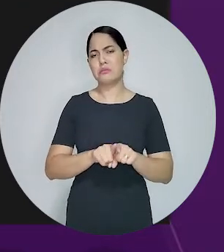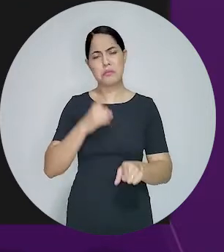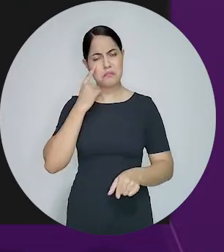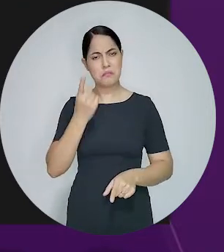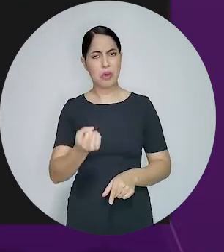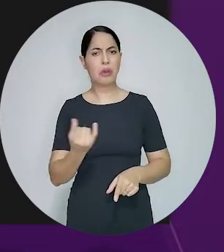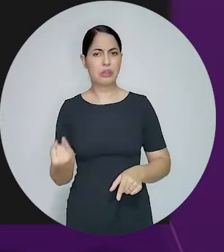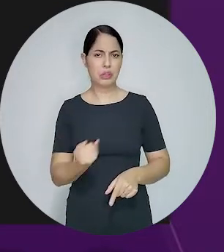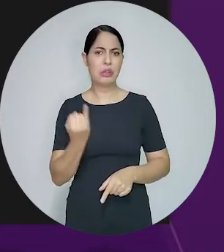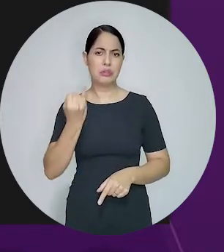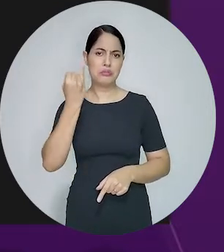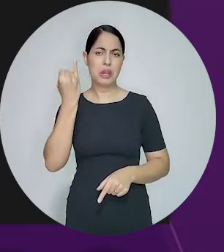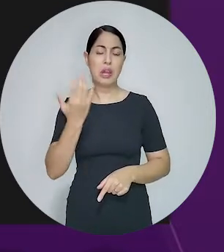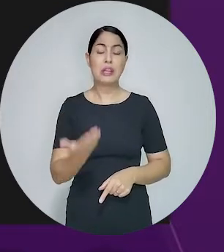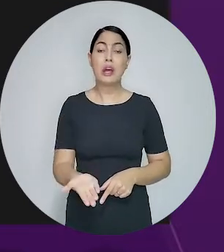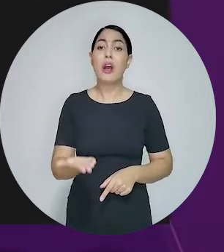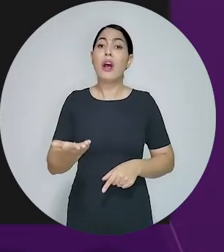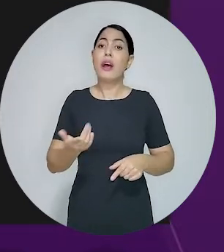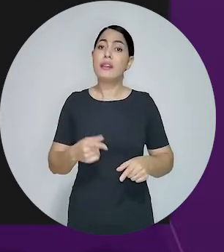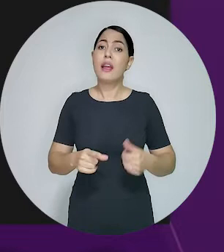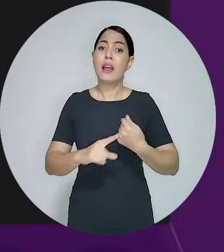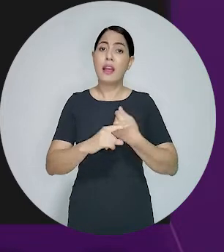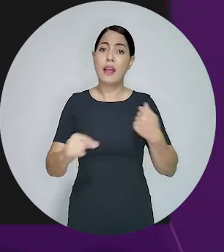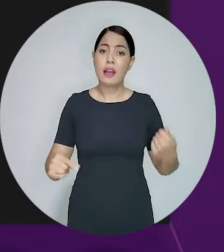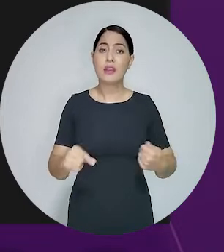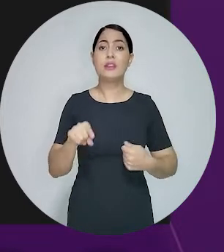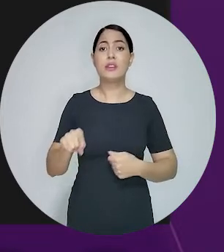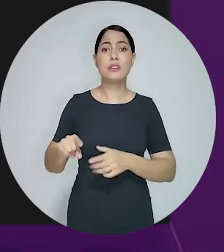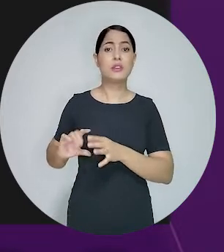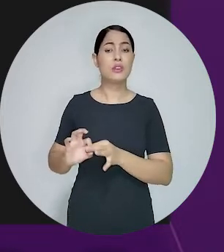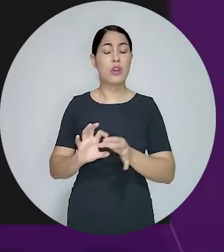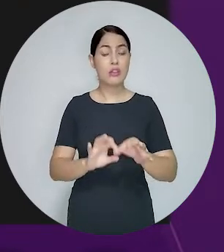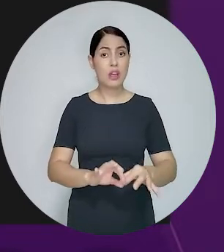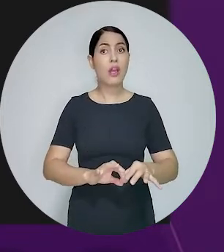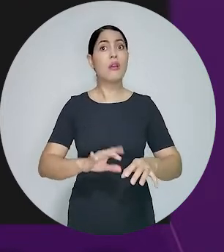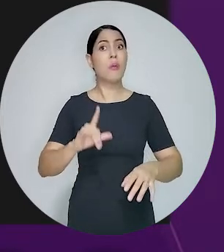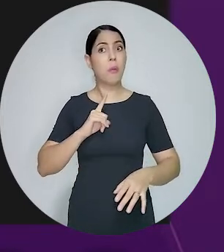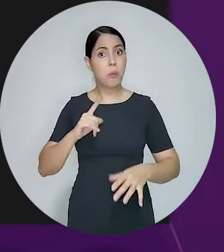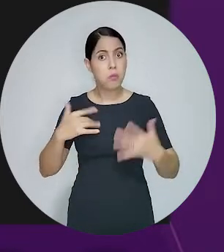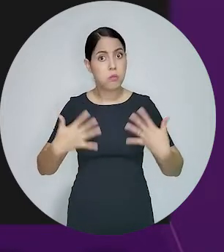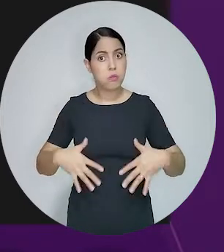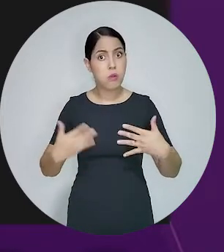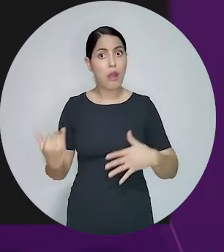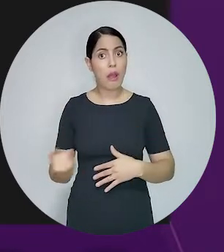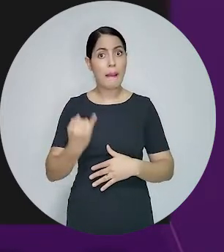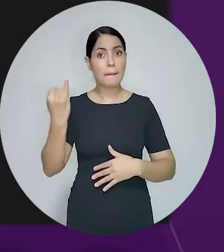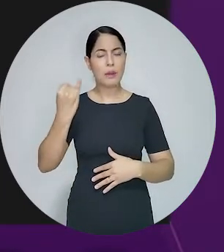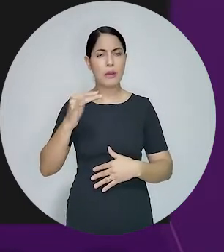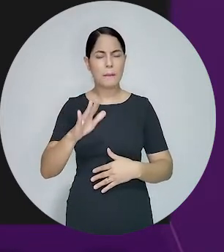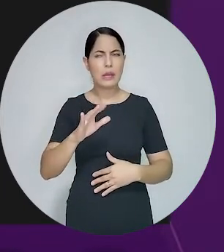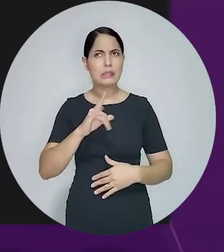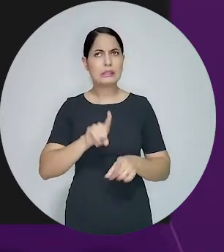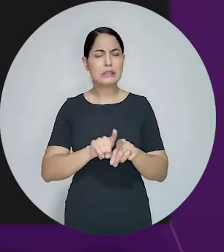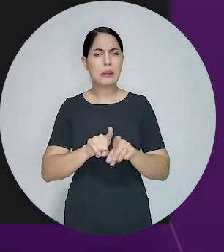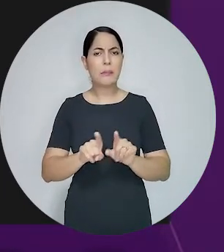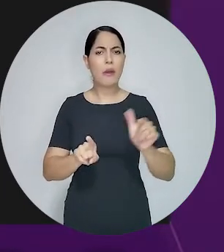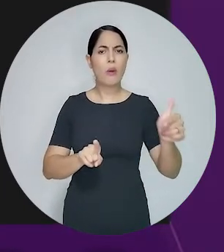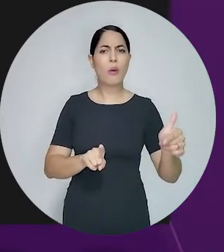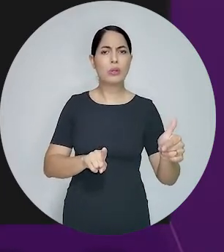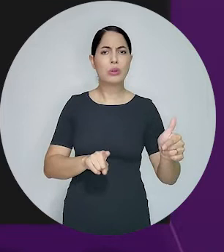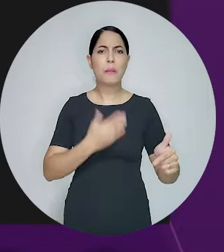muito interessante, e uma questão processual, como diz o 92, parágrafo único, e são casos repetitivos também os